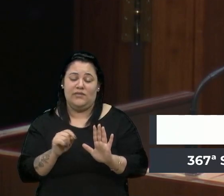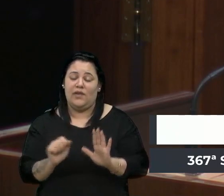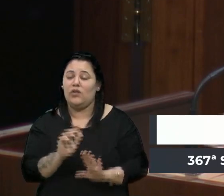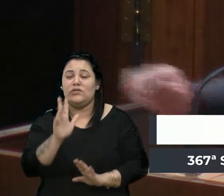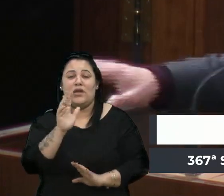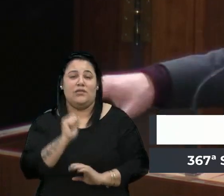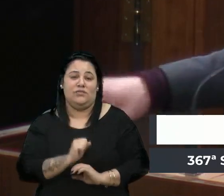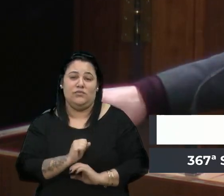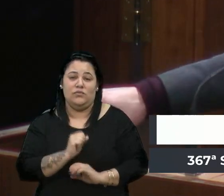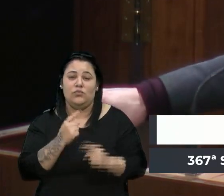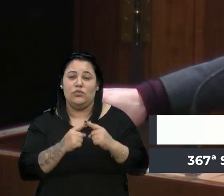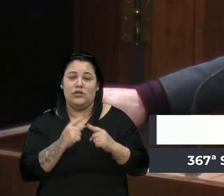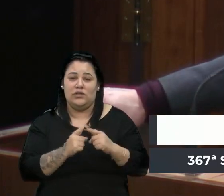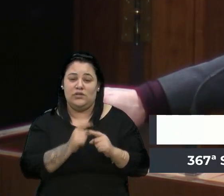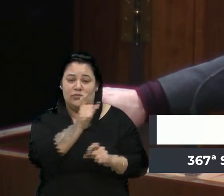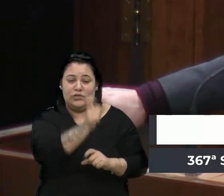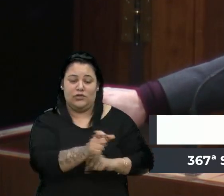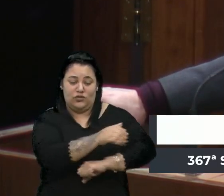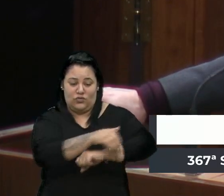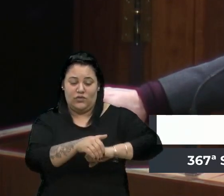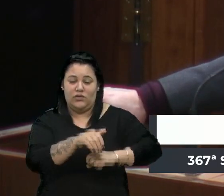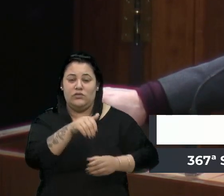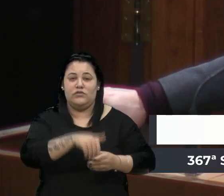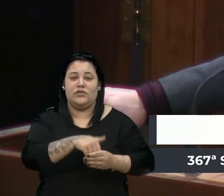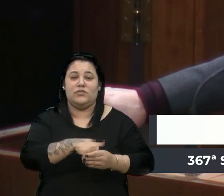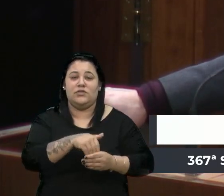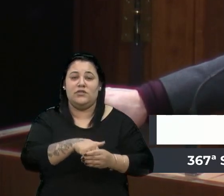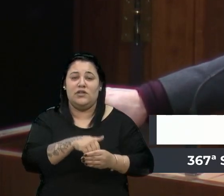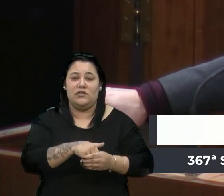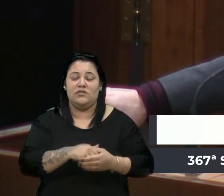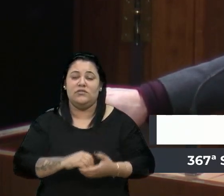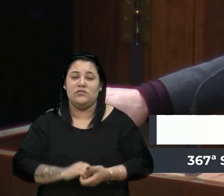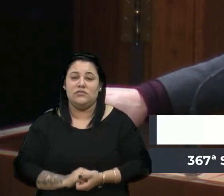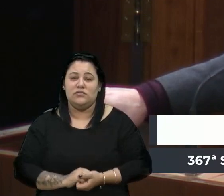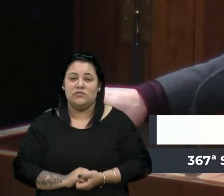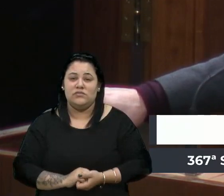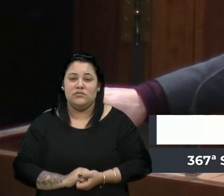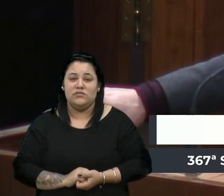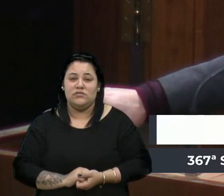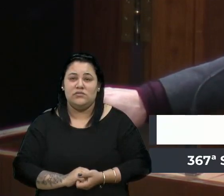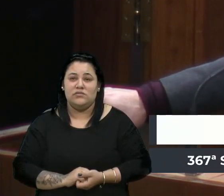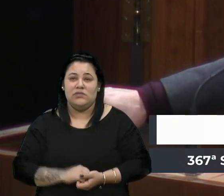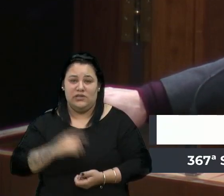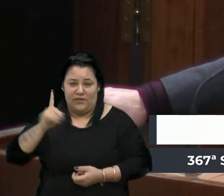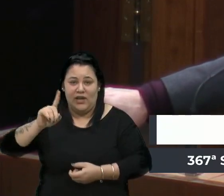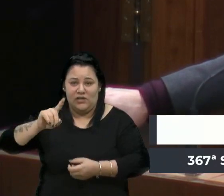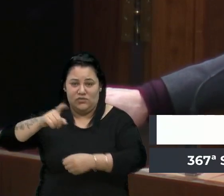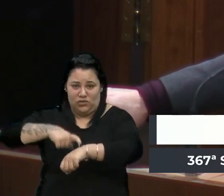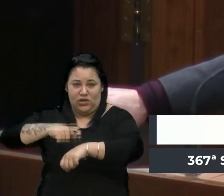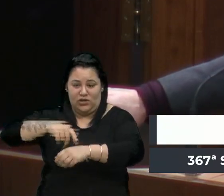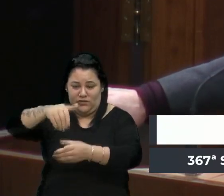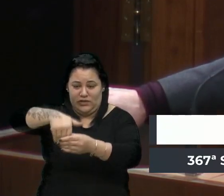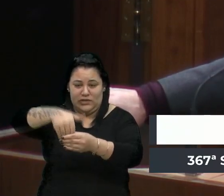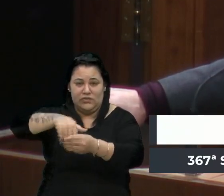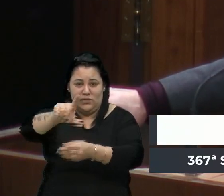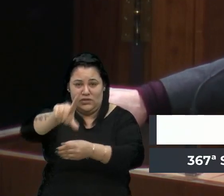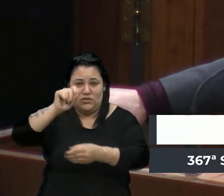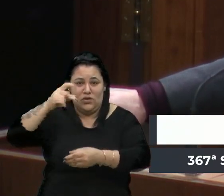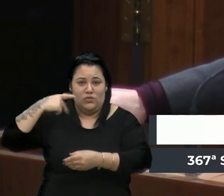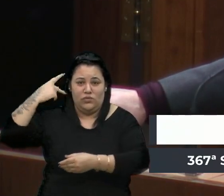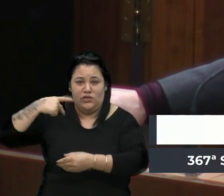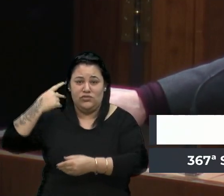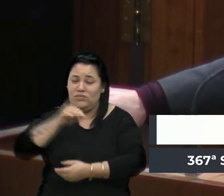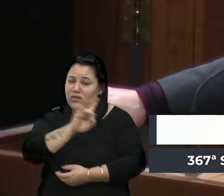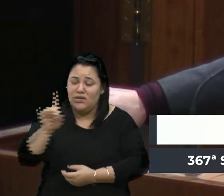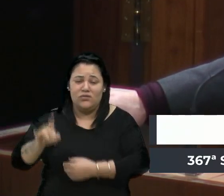O morador de rua vota? O morador de rua vai lá na urna votar? Ele elege políticos? Não!